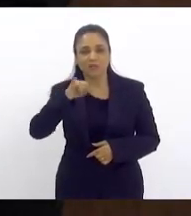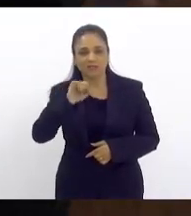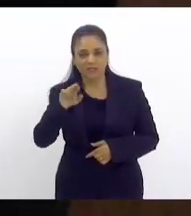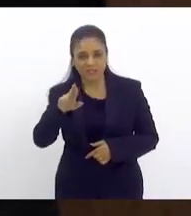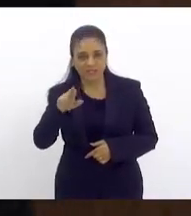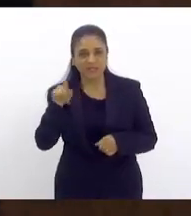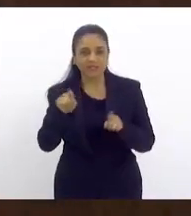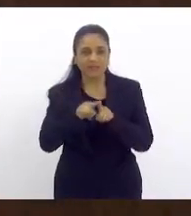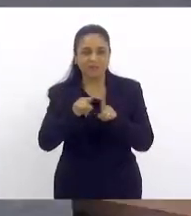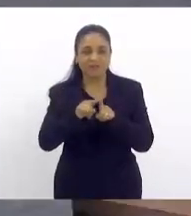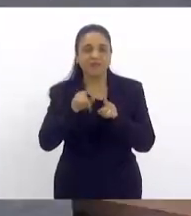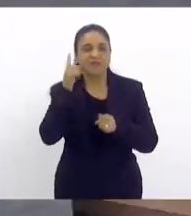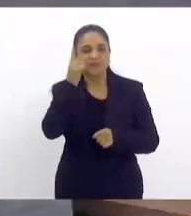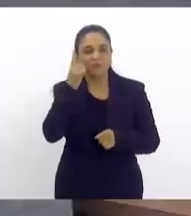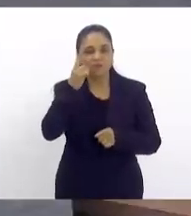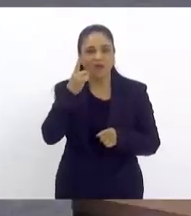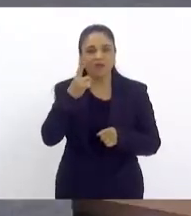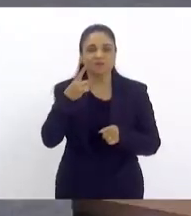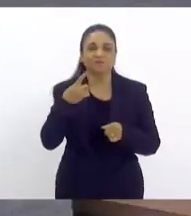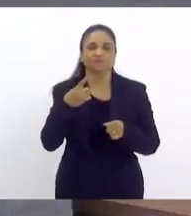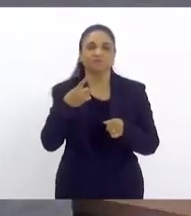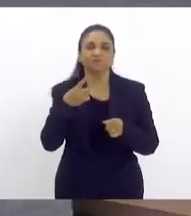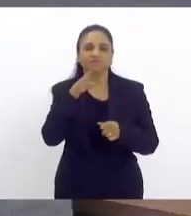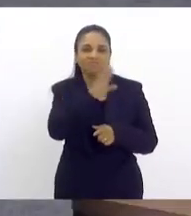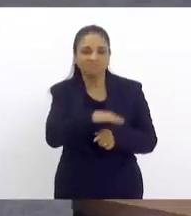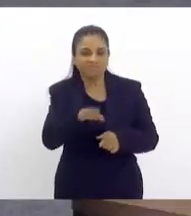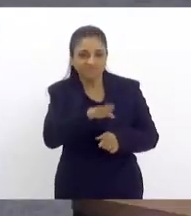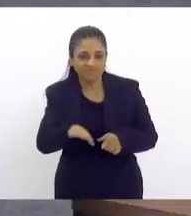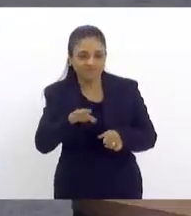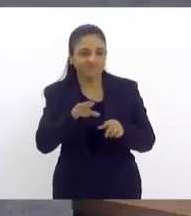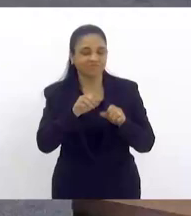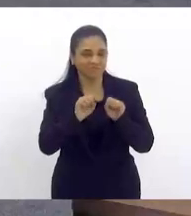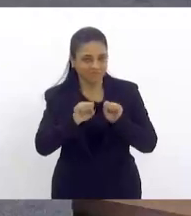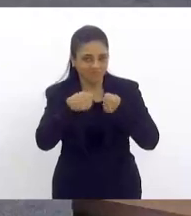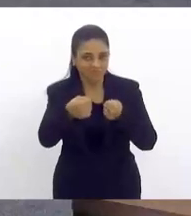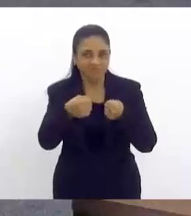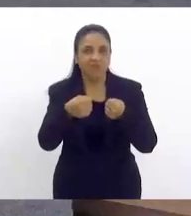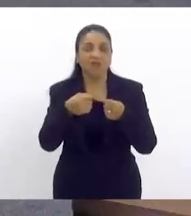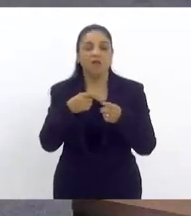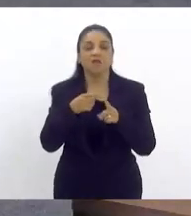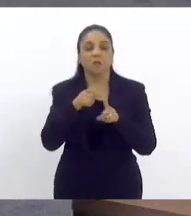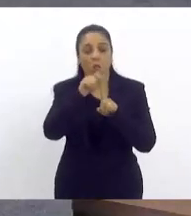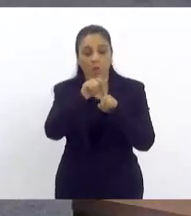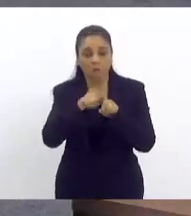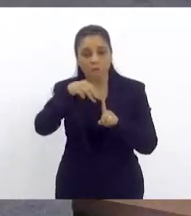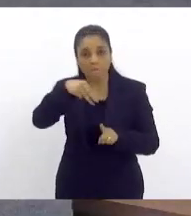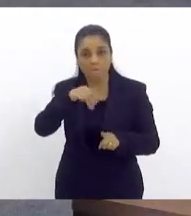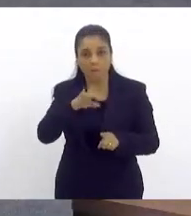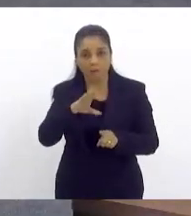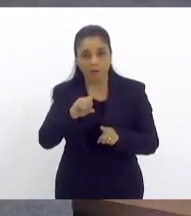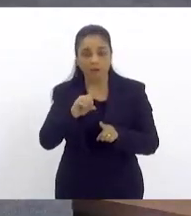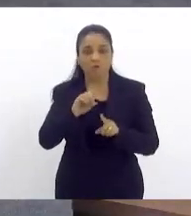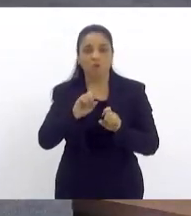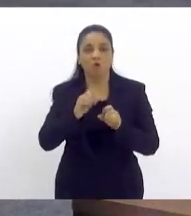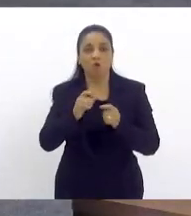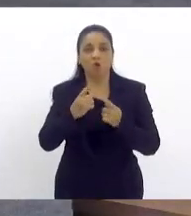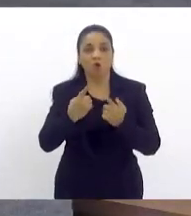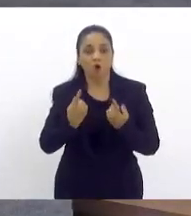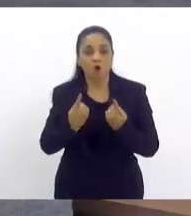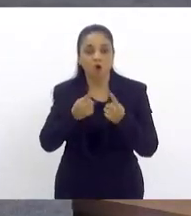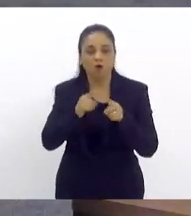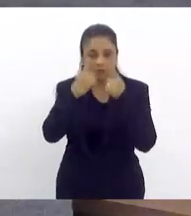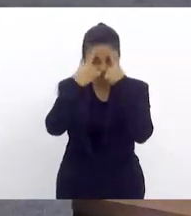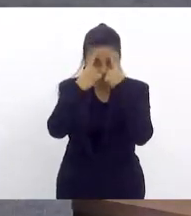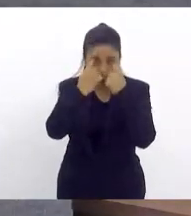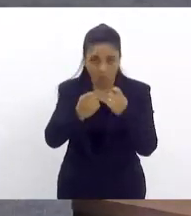nós somos vice-presidente com ele o Mário laranja que é o mês de combate a violência exploração sexual de criança agradecer